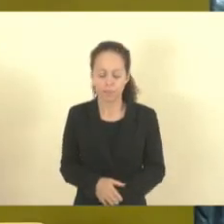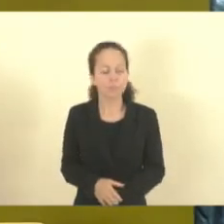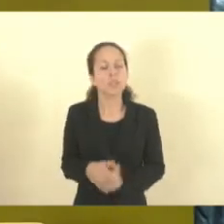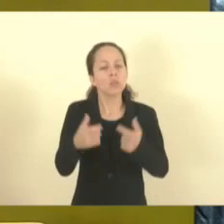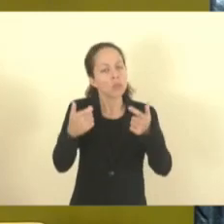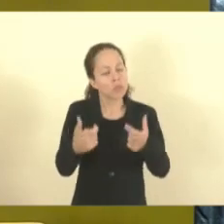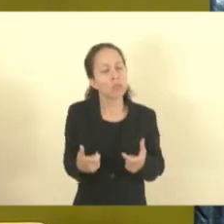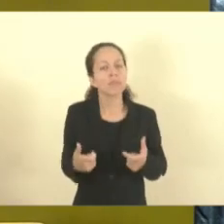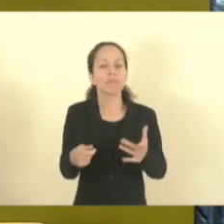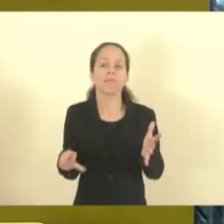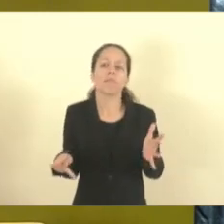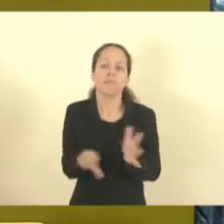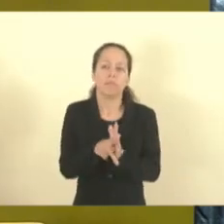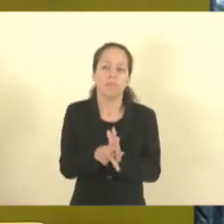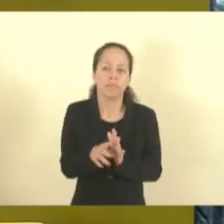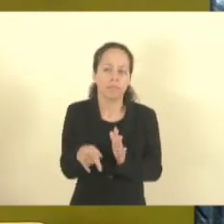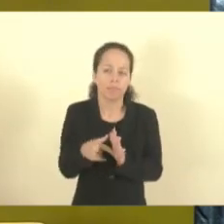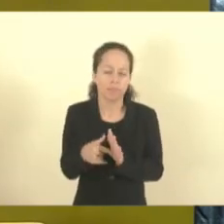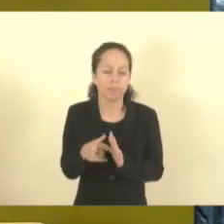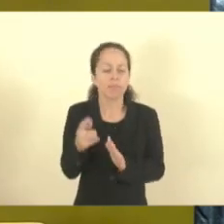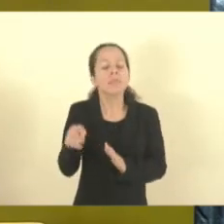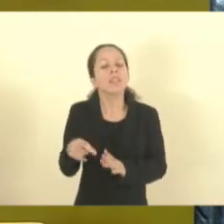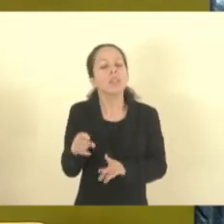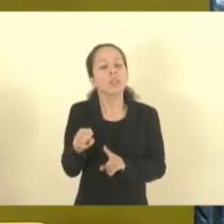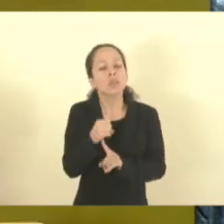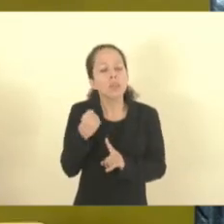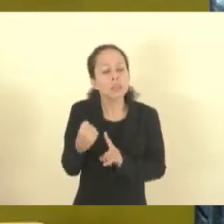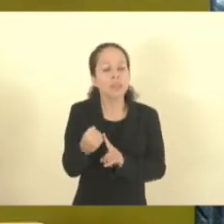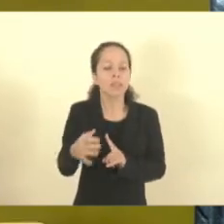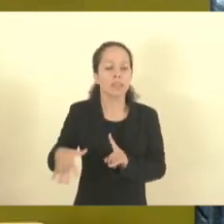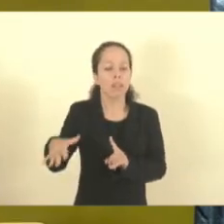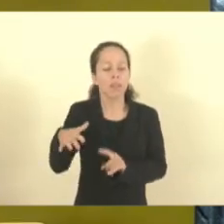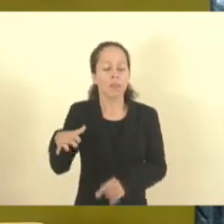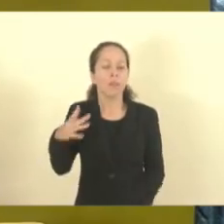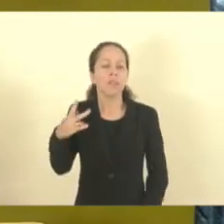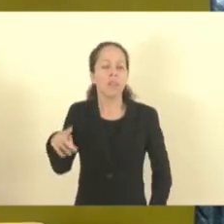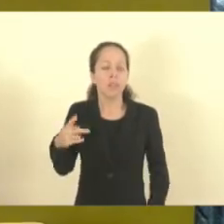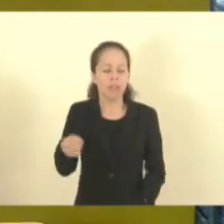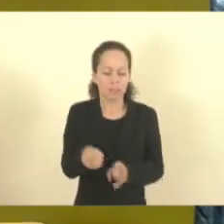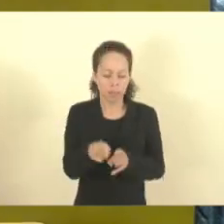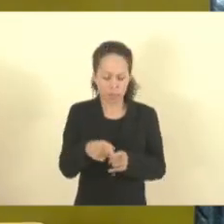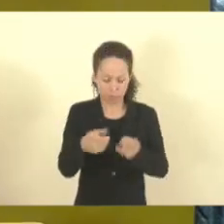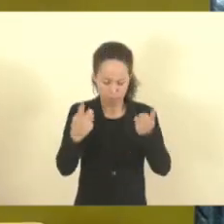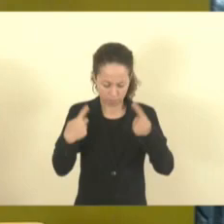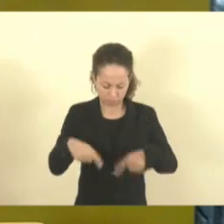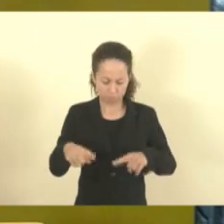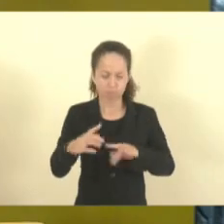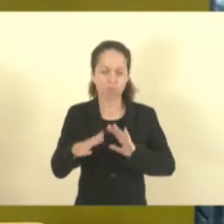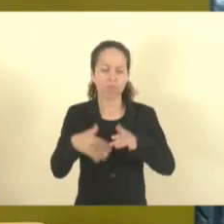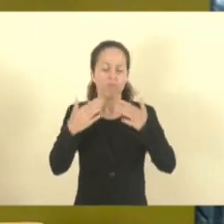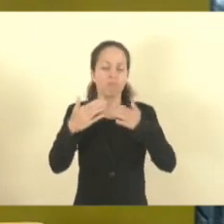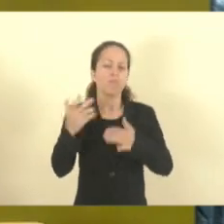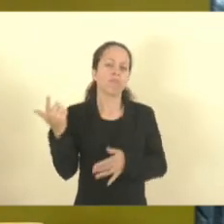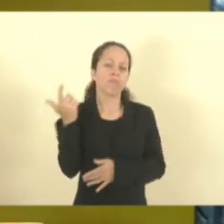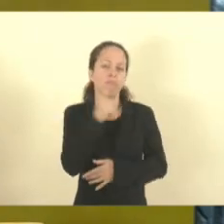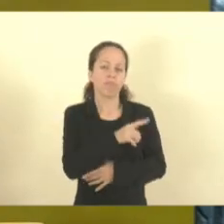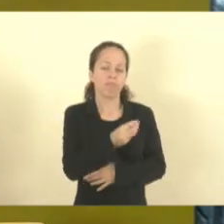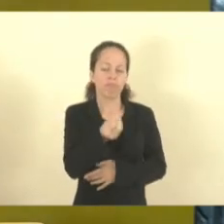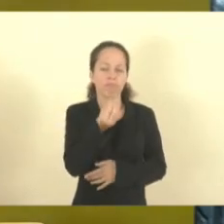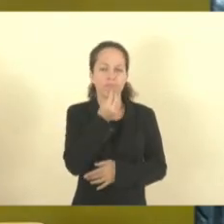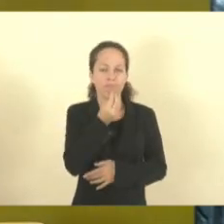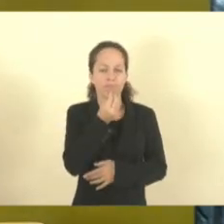local para o desenvolvimento seu social, seu desenvolvimento físico. Nada como o